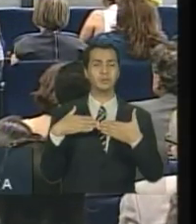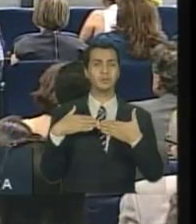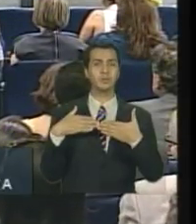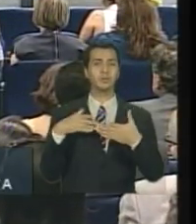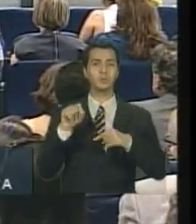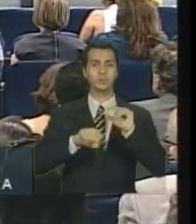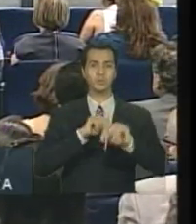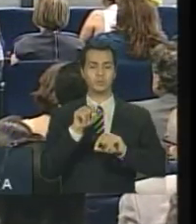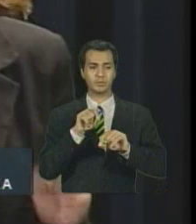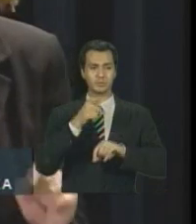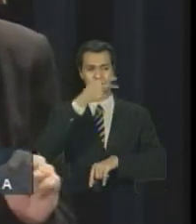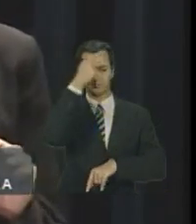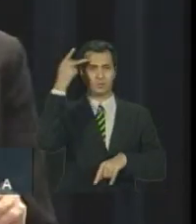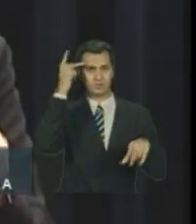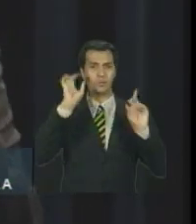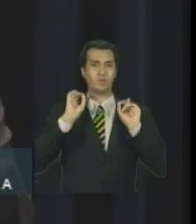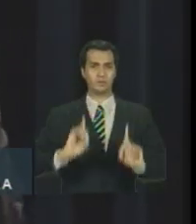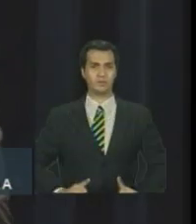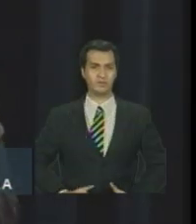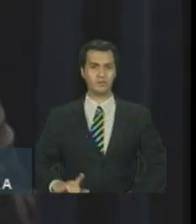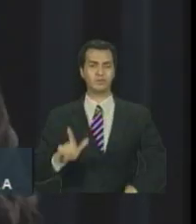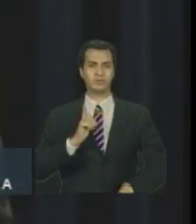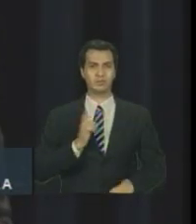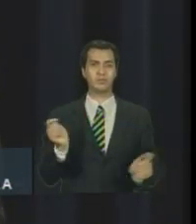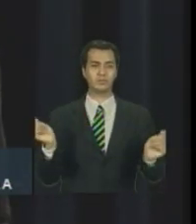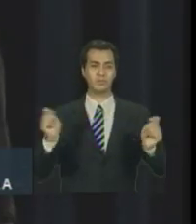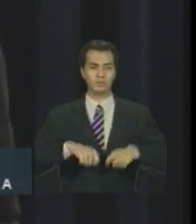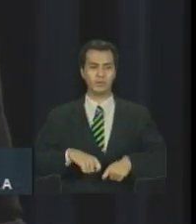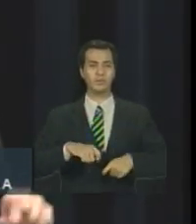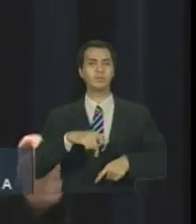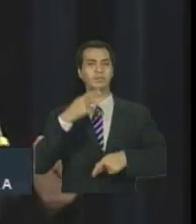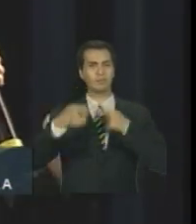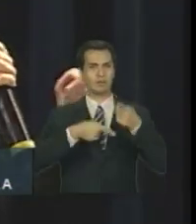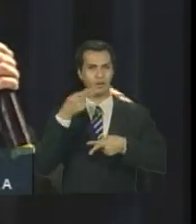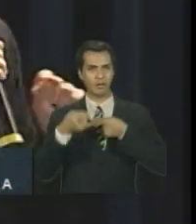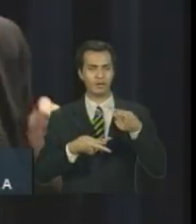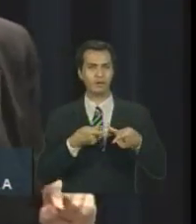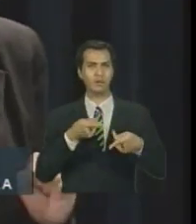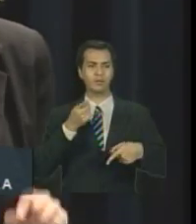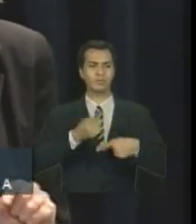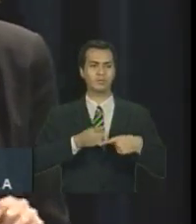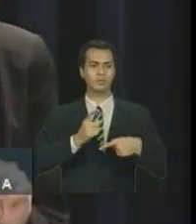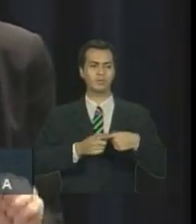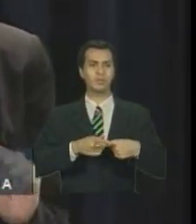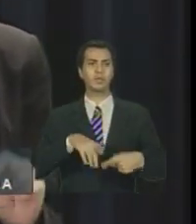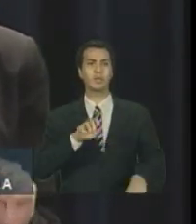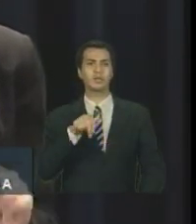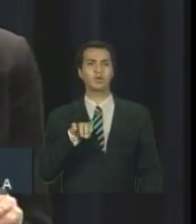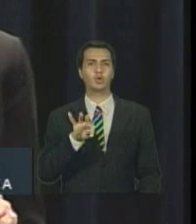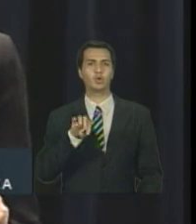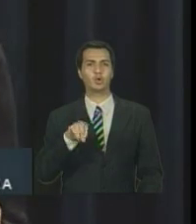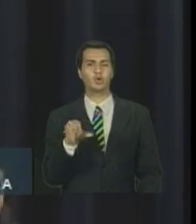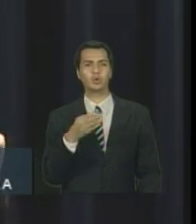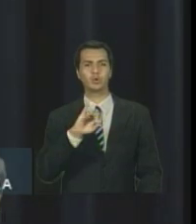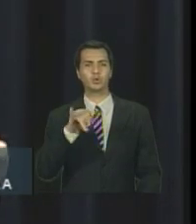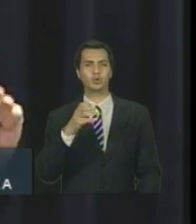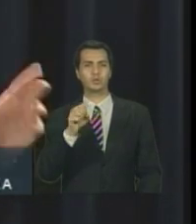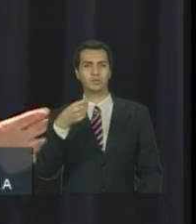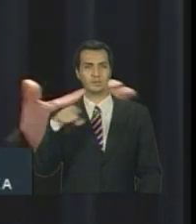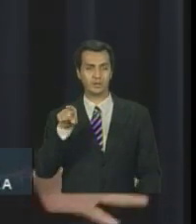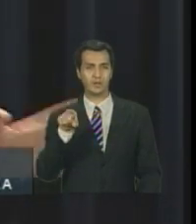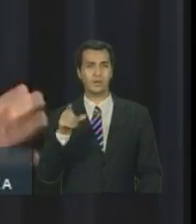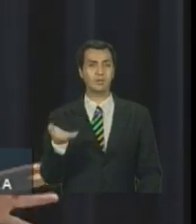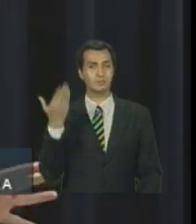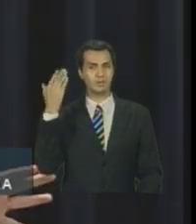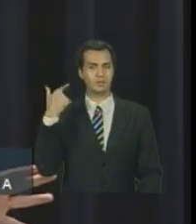com deficiência que participam da mesa possam usar a palavra, porque num diálogo com o Antônio José nesses dias, ele me dizia, Antônio, e eu